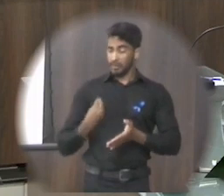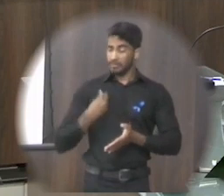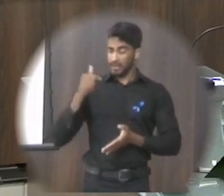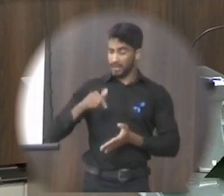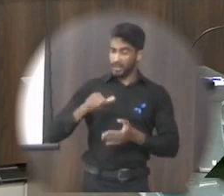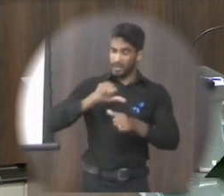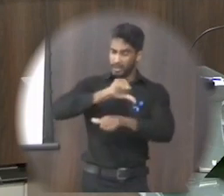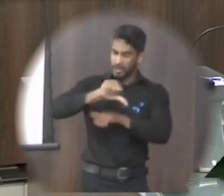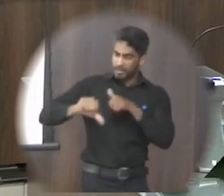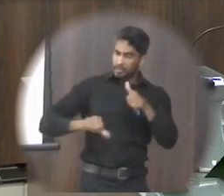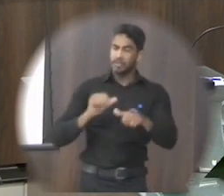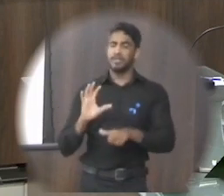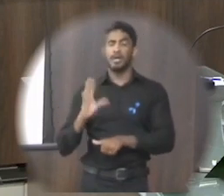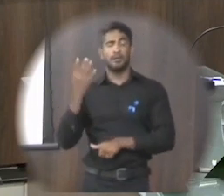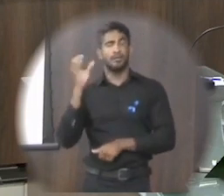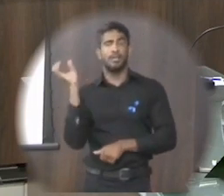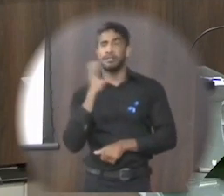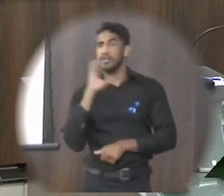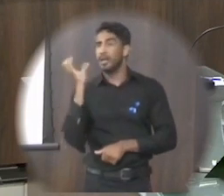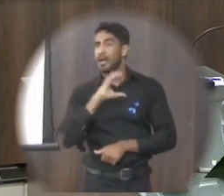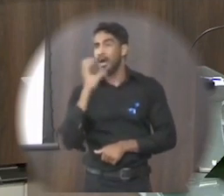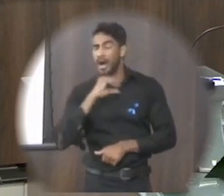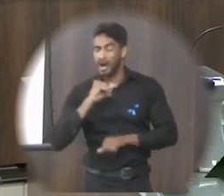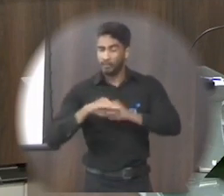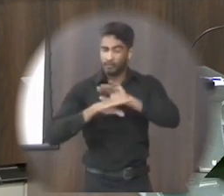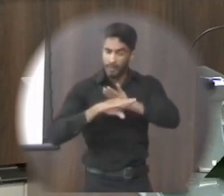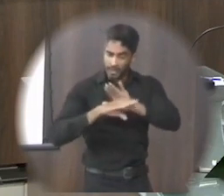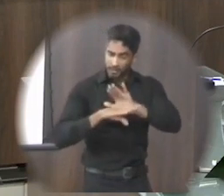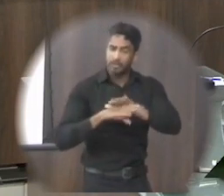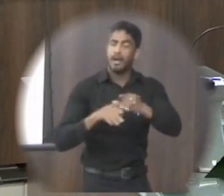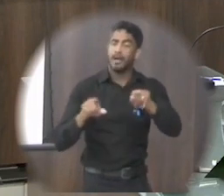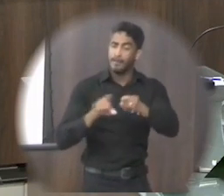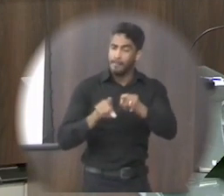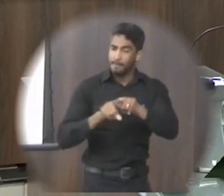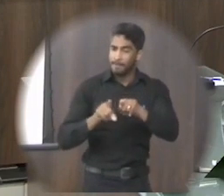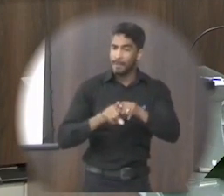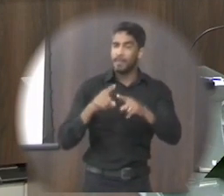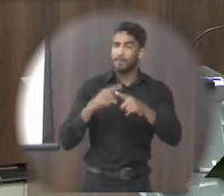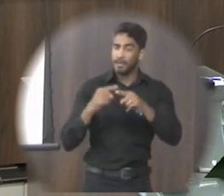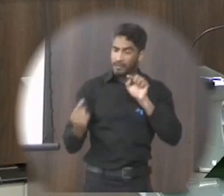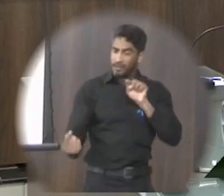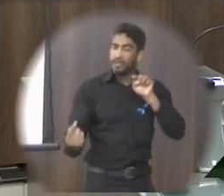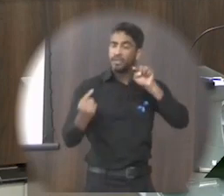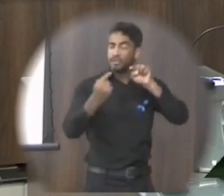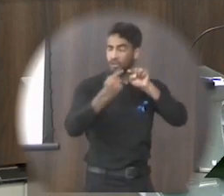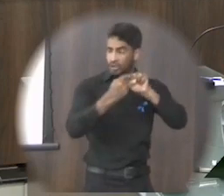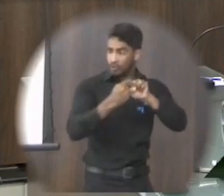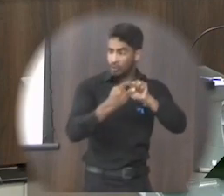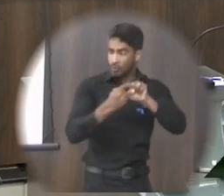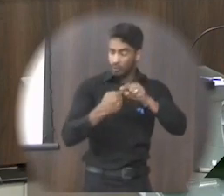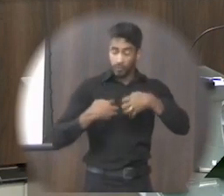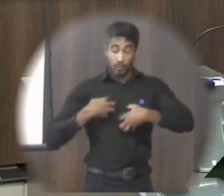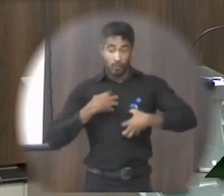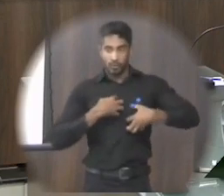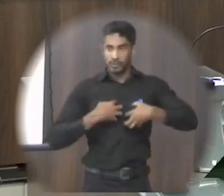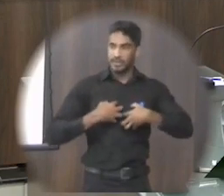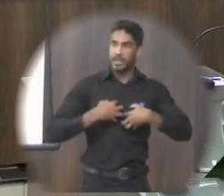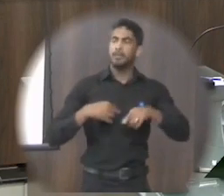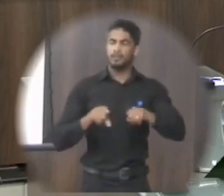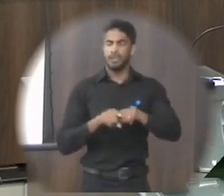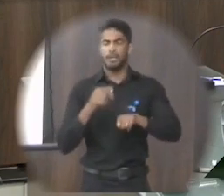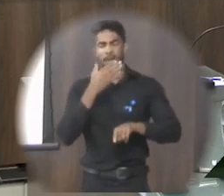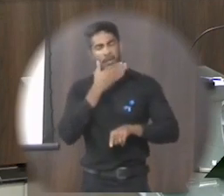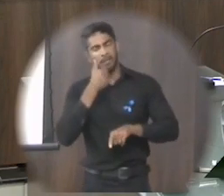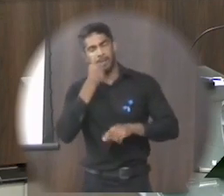vocês ocorra o mais rápido, estamos aqui prontos para ajudar também, que isso aí vem de encontro ao anseio e à melhoria da